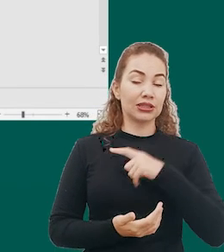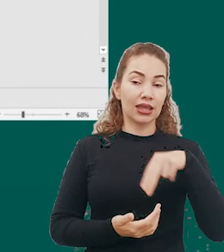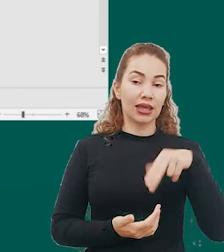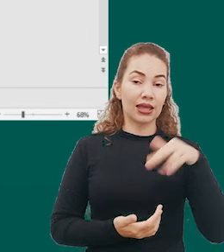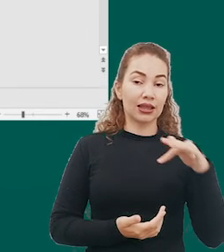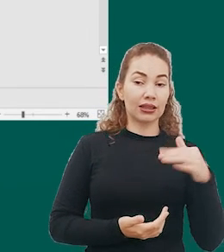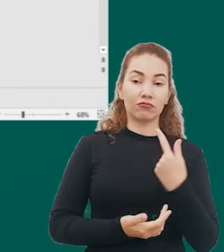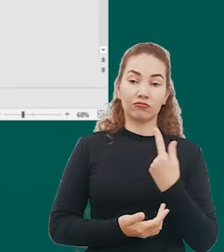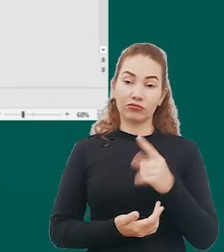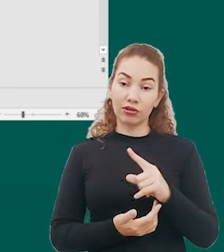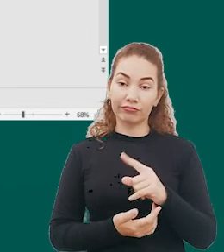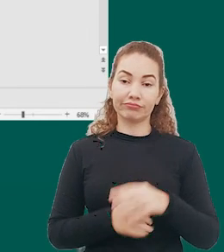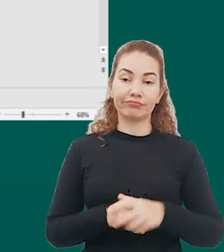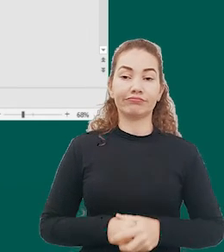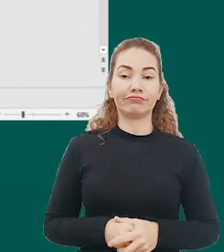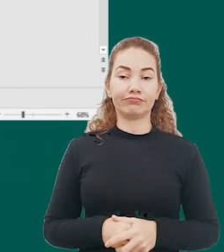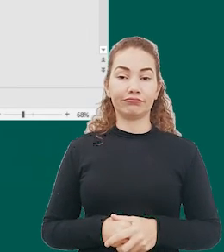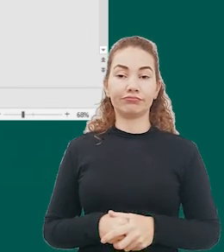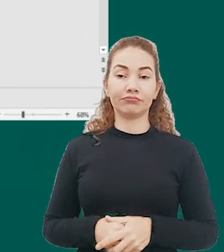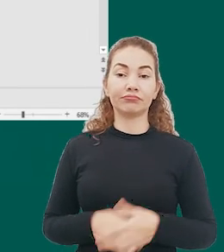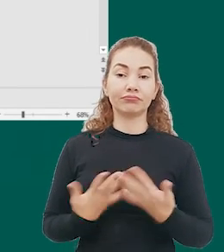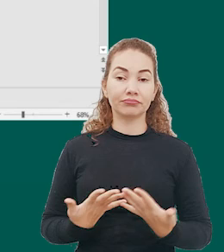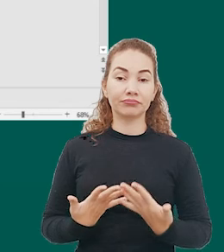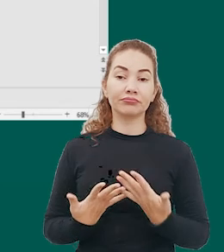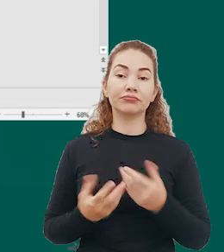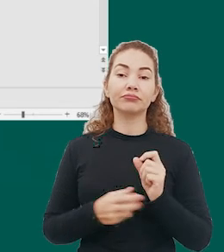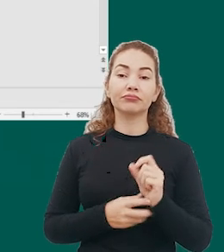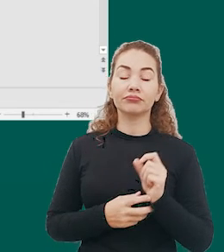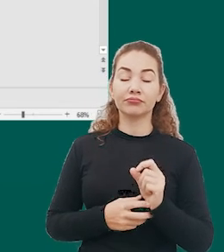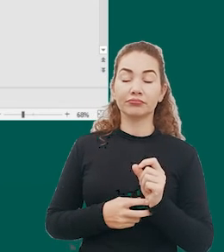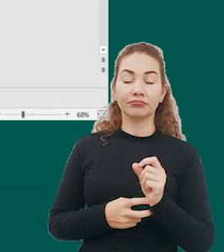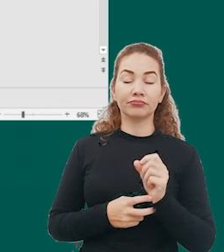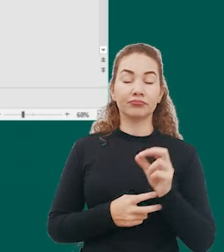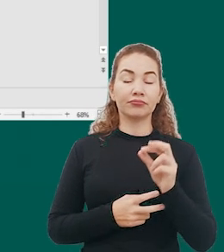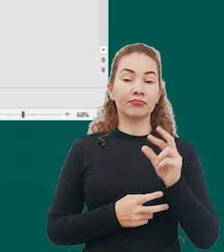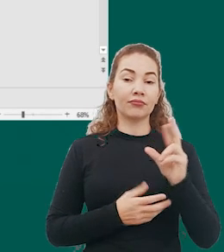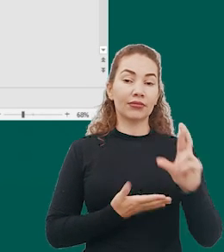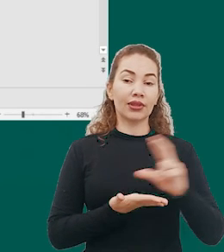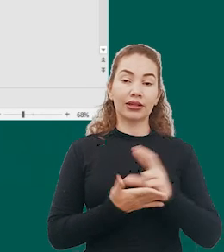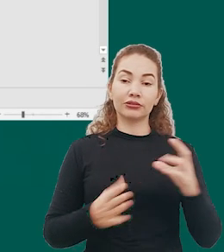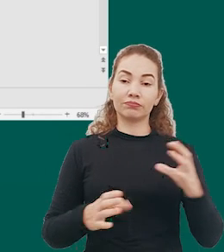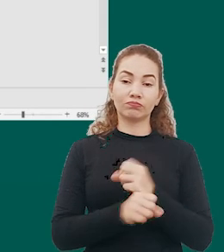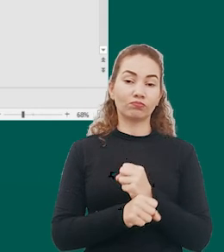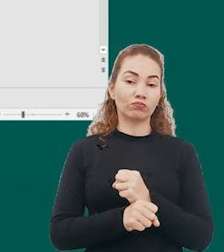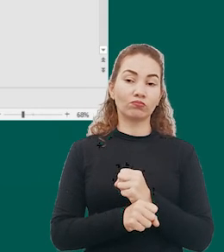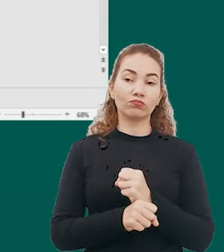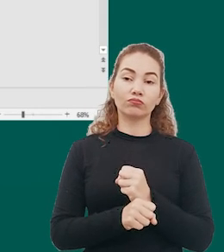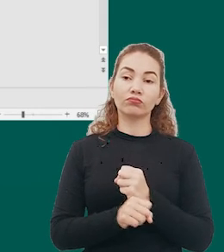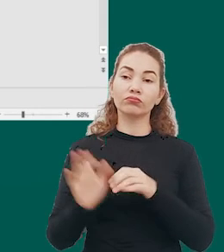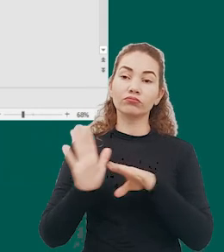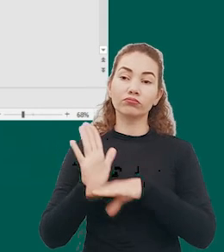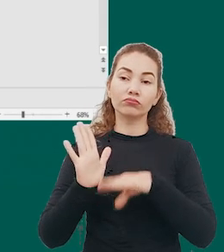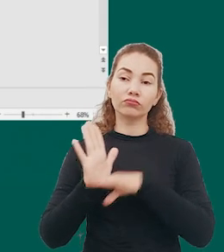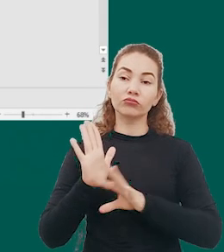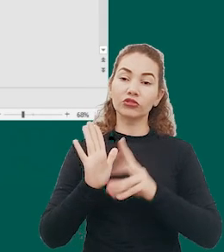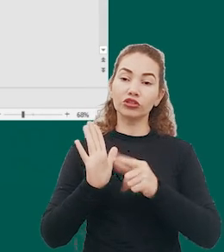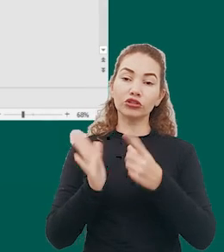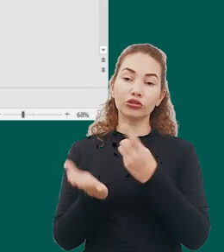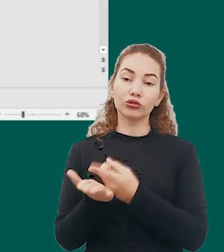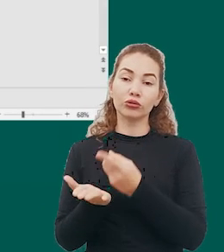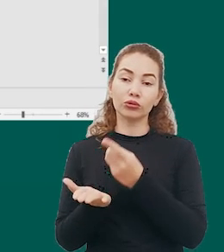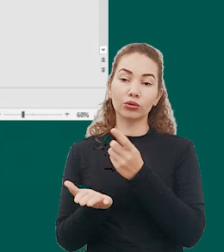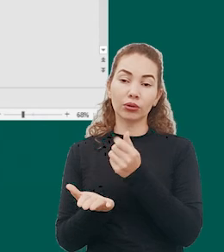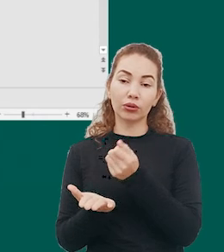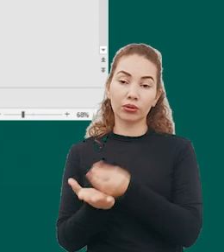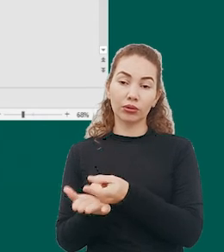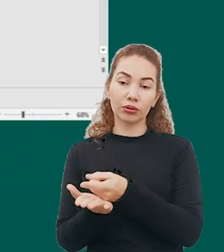não. Então, vamos verificar a receita total. Vamos diminuir todas as despesas que nós